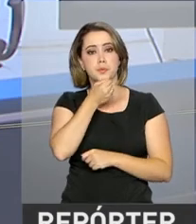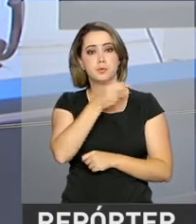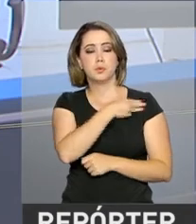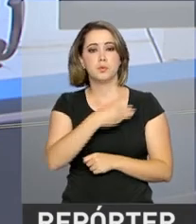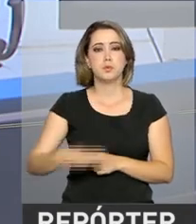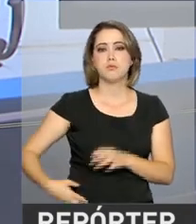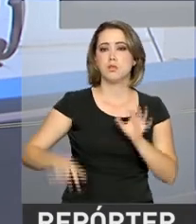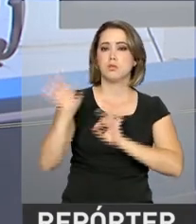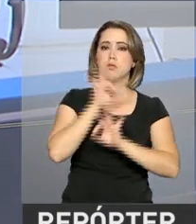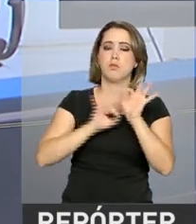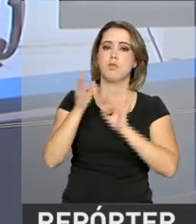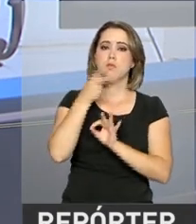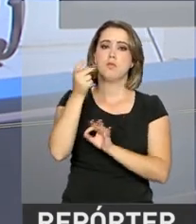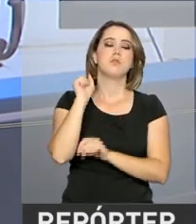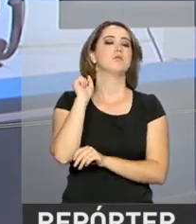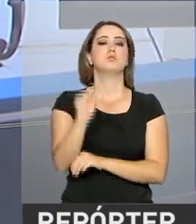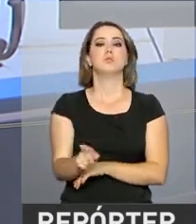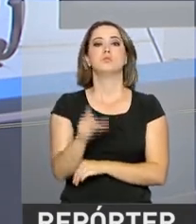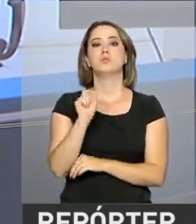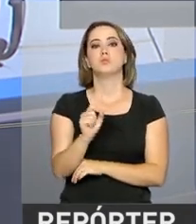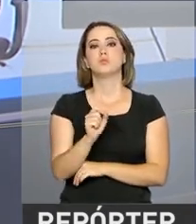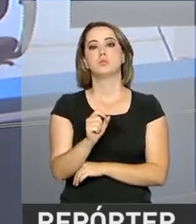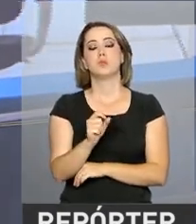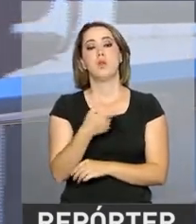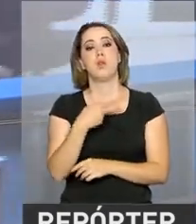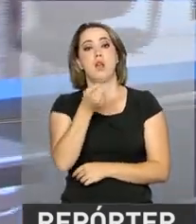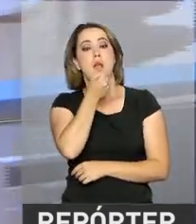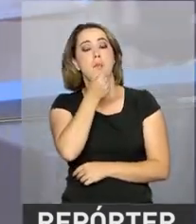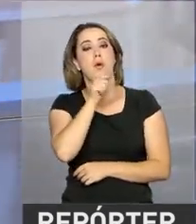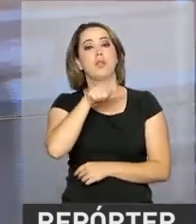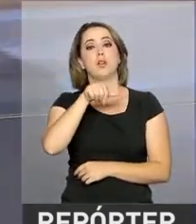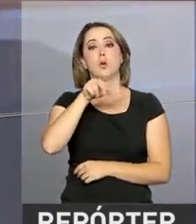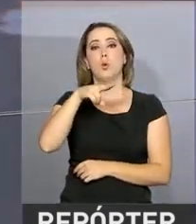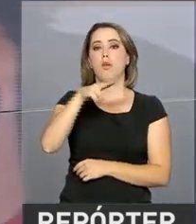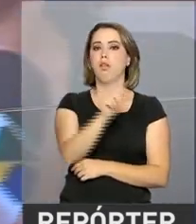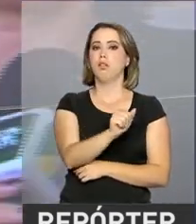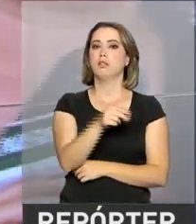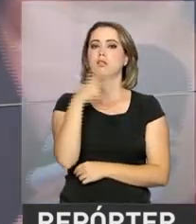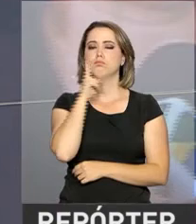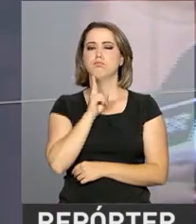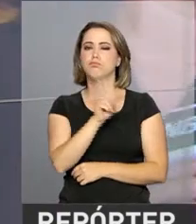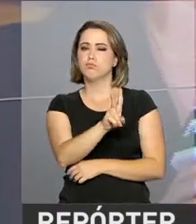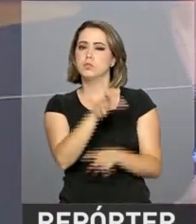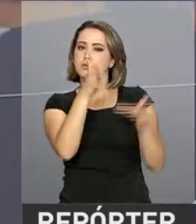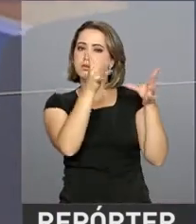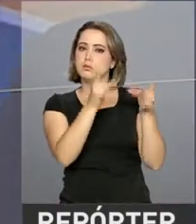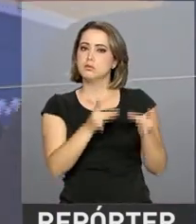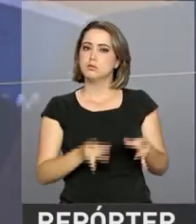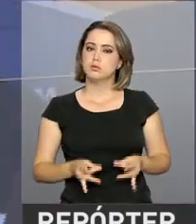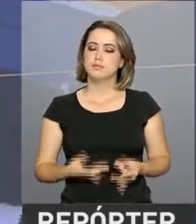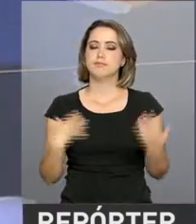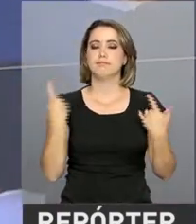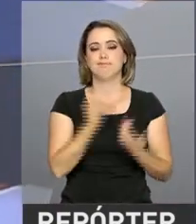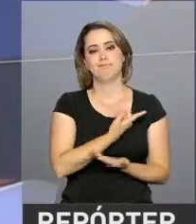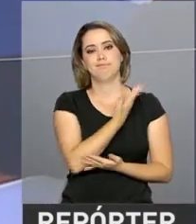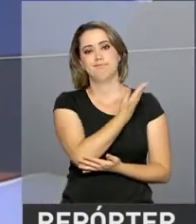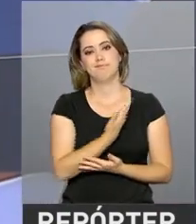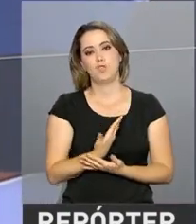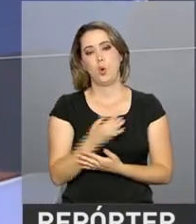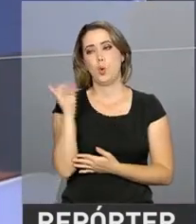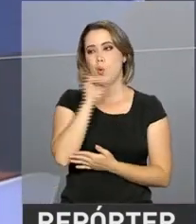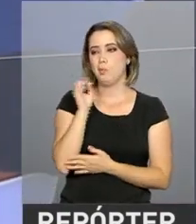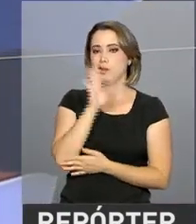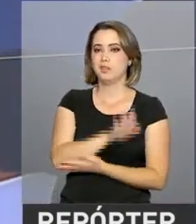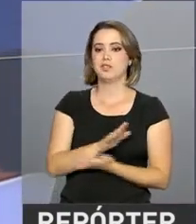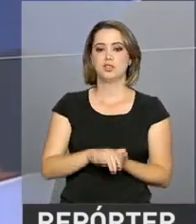do Planejamento sobre Seguridade Social. A repórter Luana Karen acompanhou e traz os detalhes para a gente. Olá, Luana,